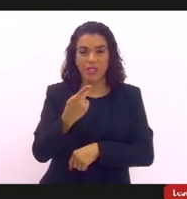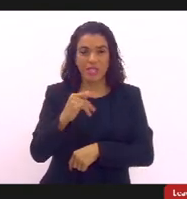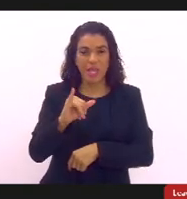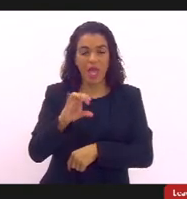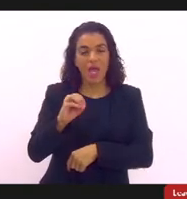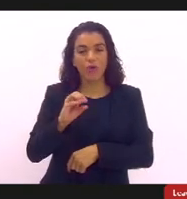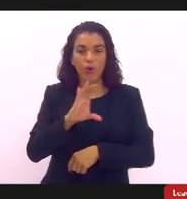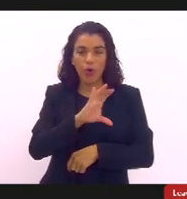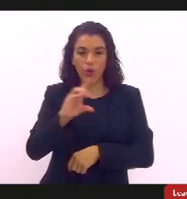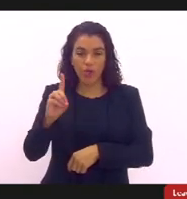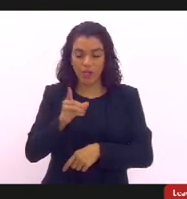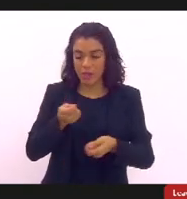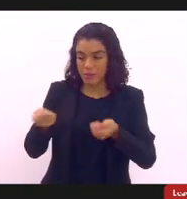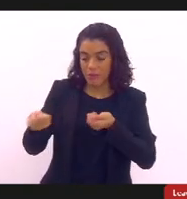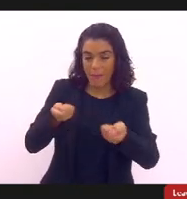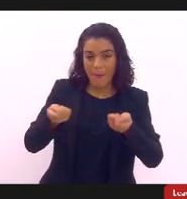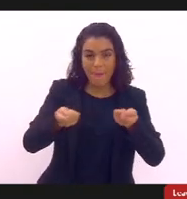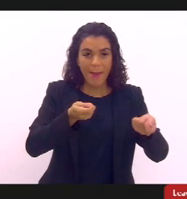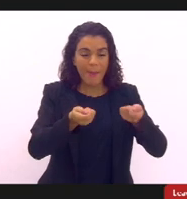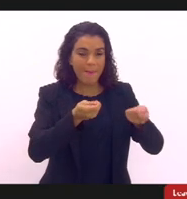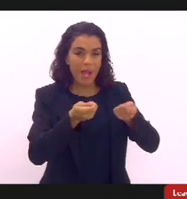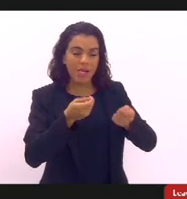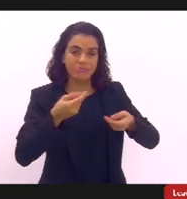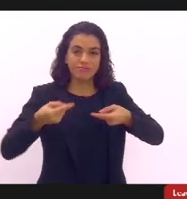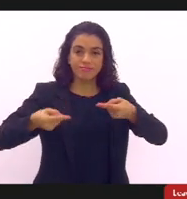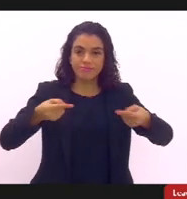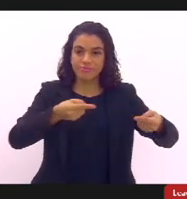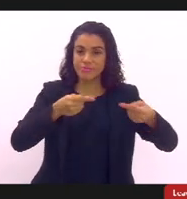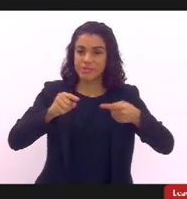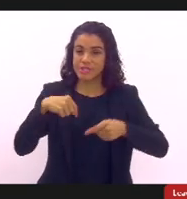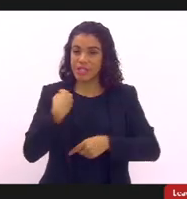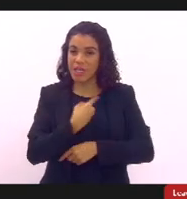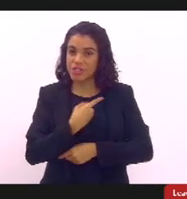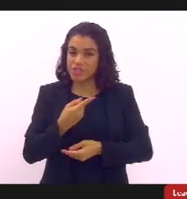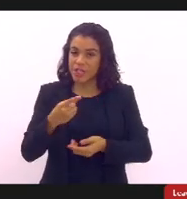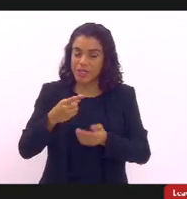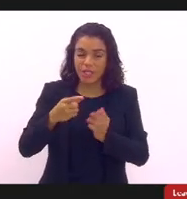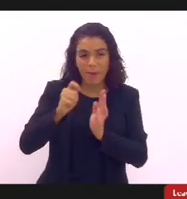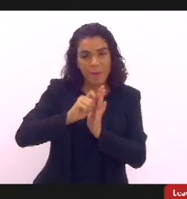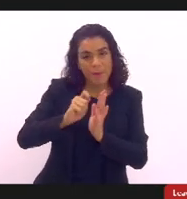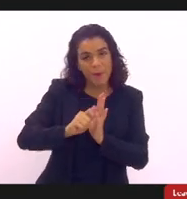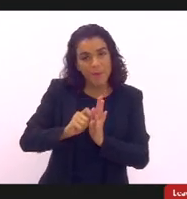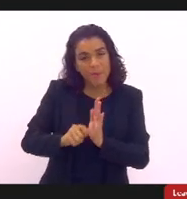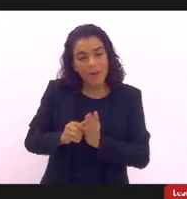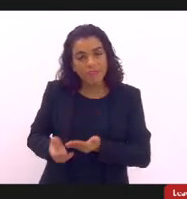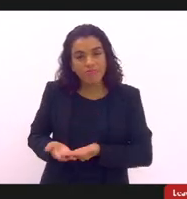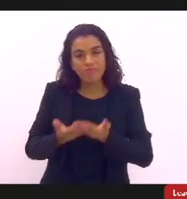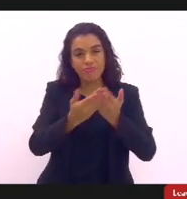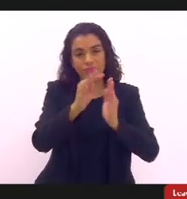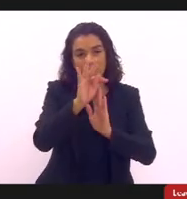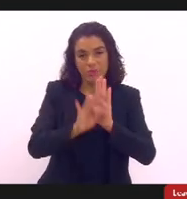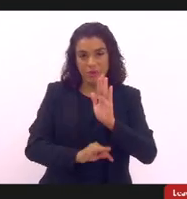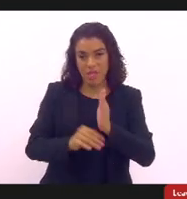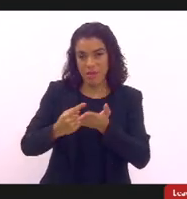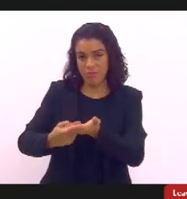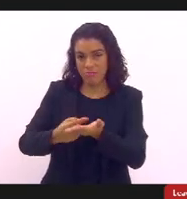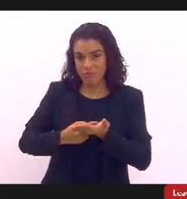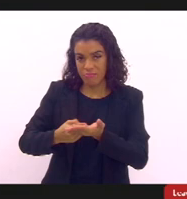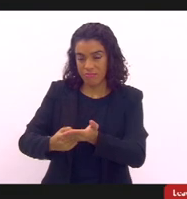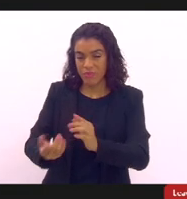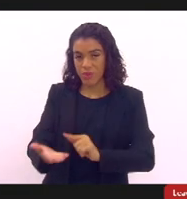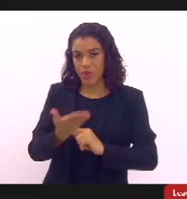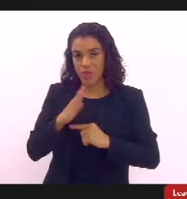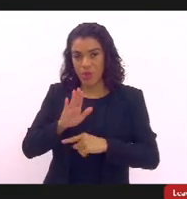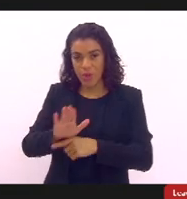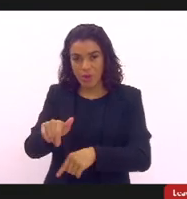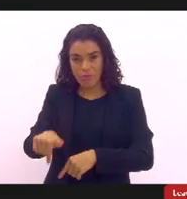coordenando essa discussão, e a gente está levando uma proposta de um termo de cooperação, né, que vai ser alinhado